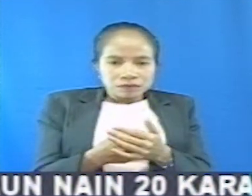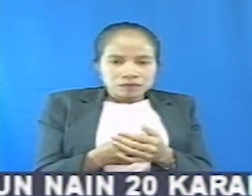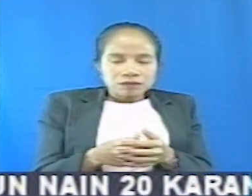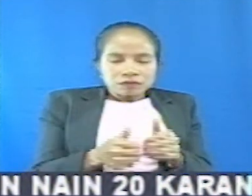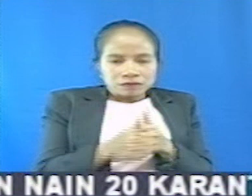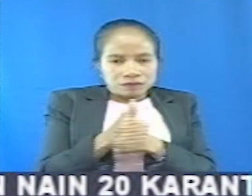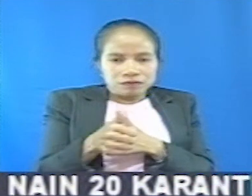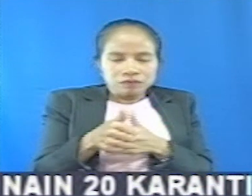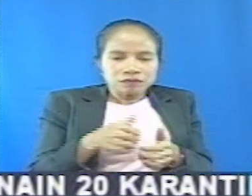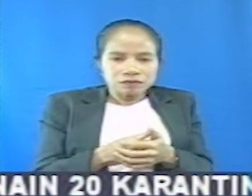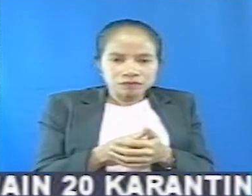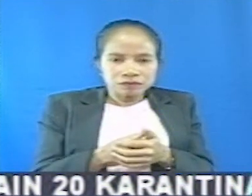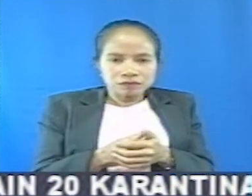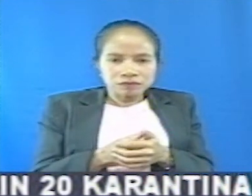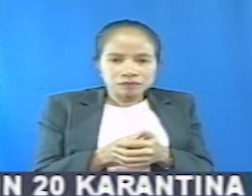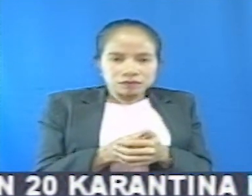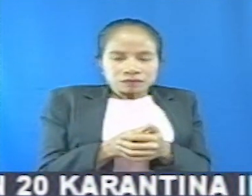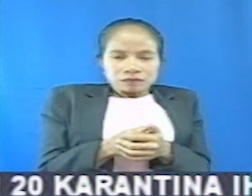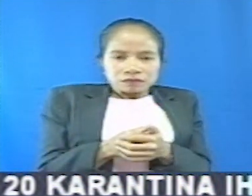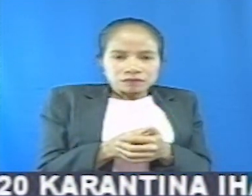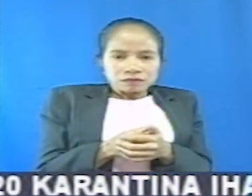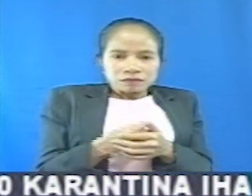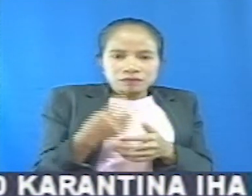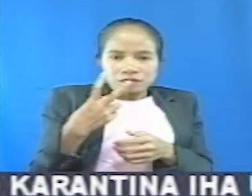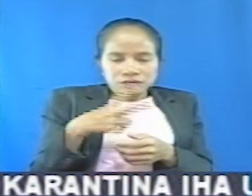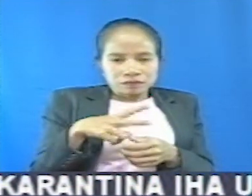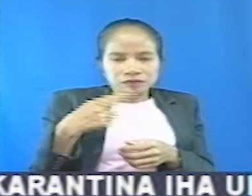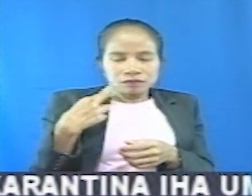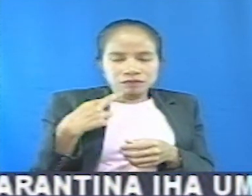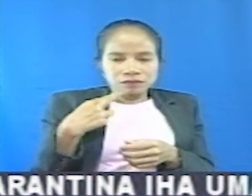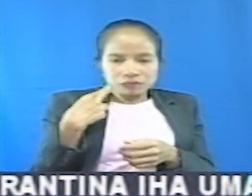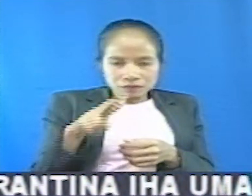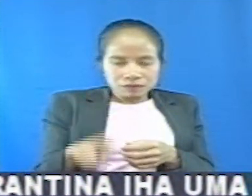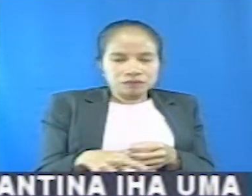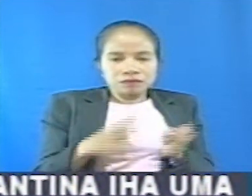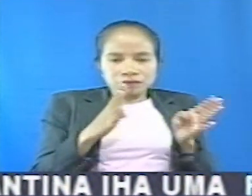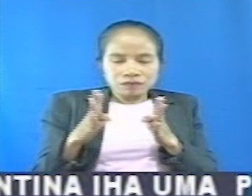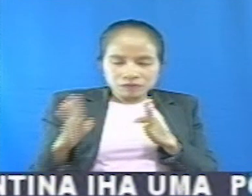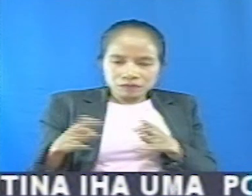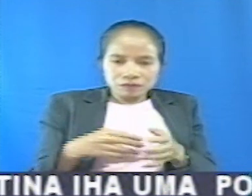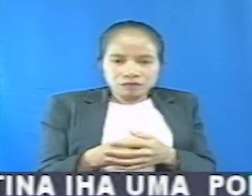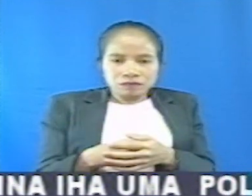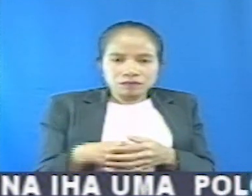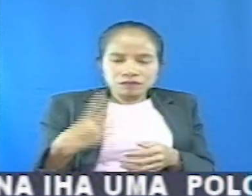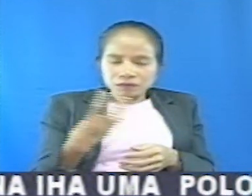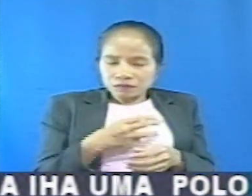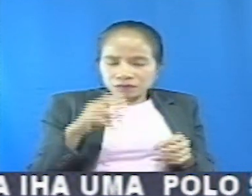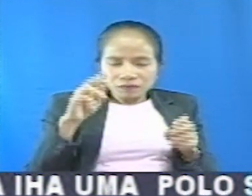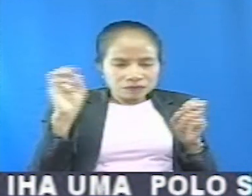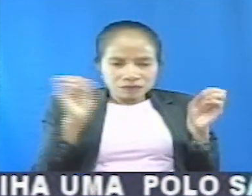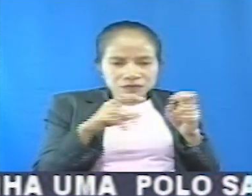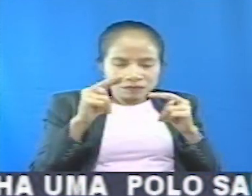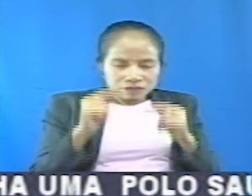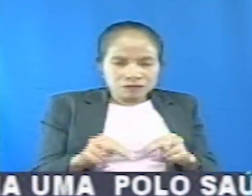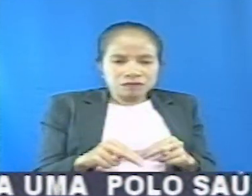dunia. Agora, solução ou nem proceso. O sal de terraça, marca, tá preciso estar de esforço